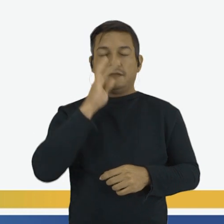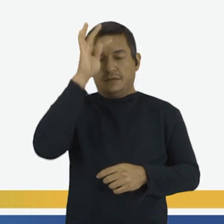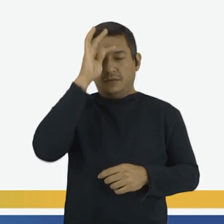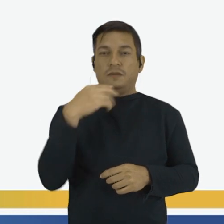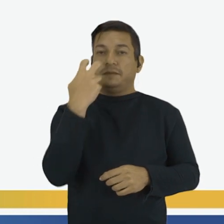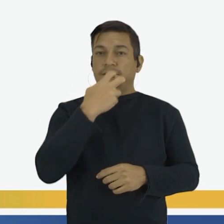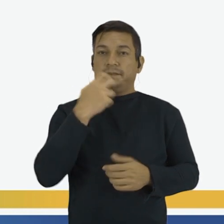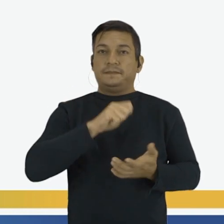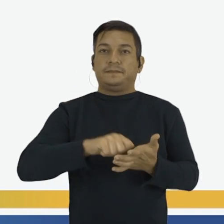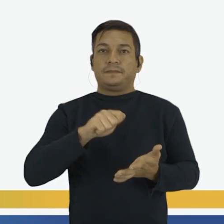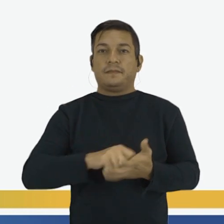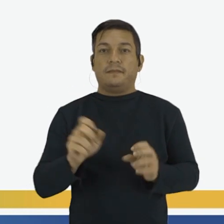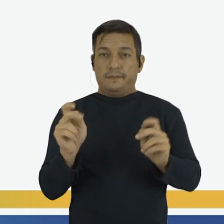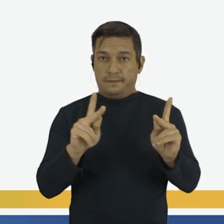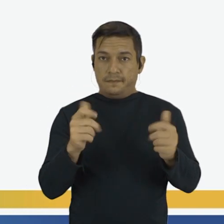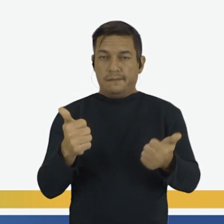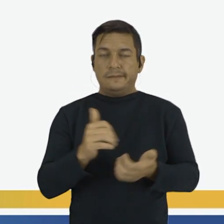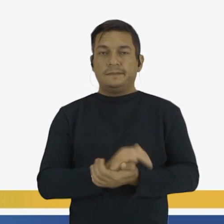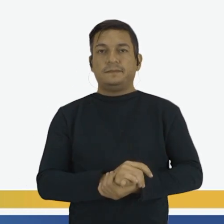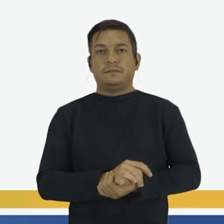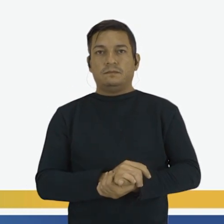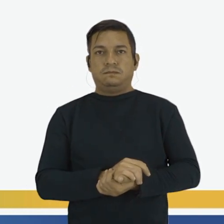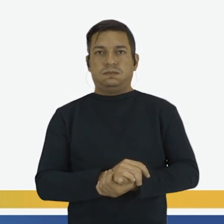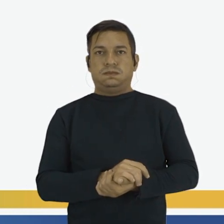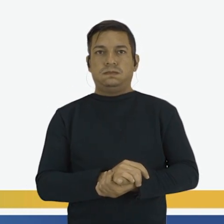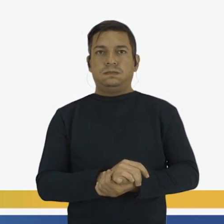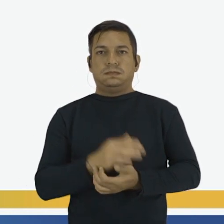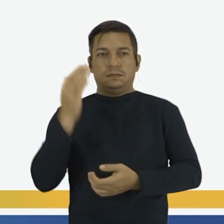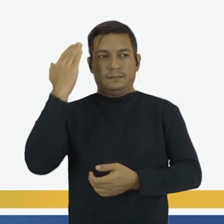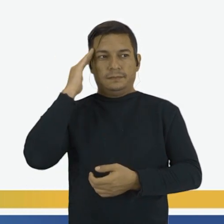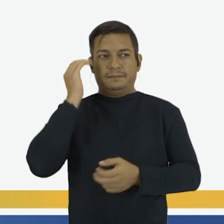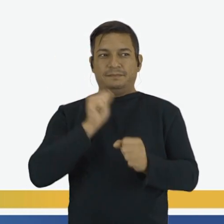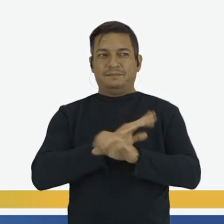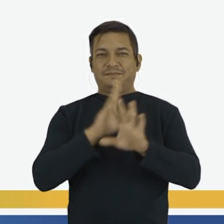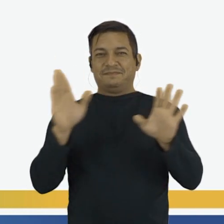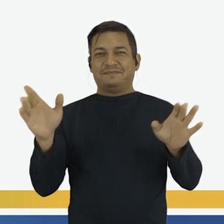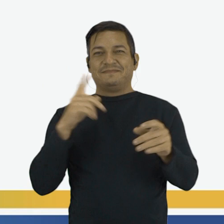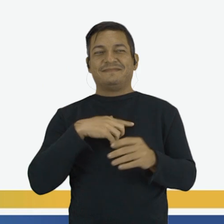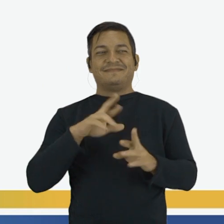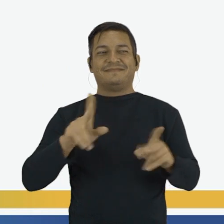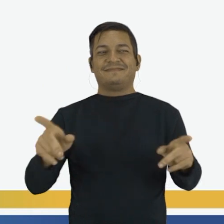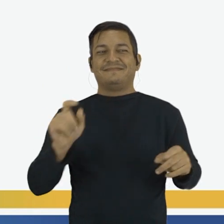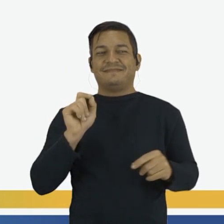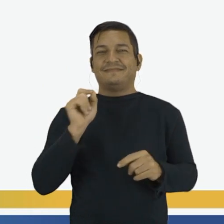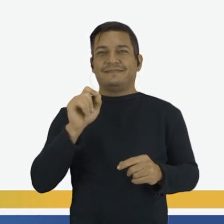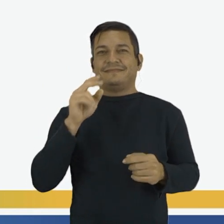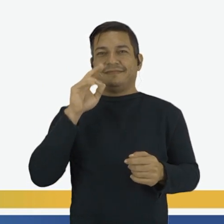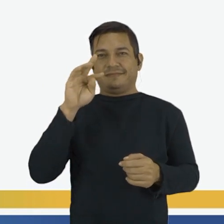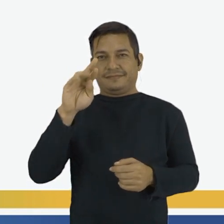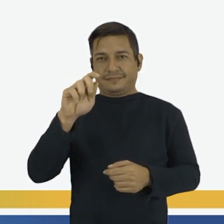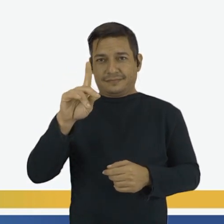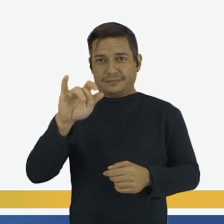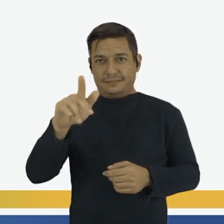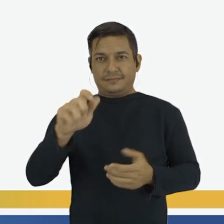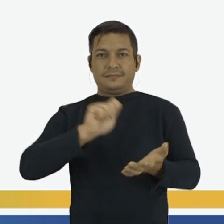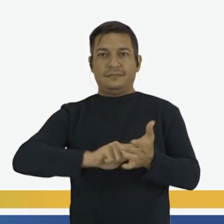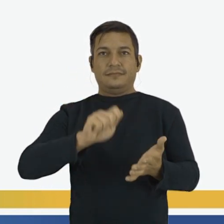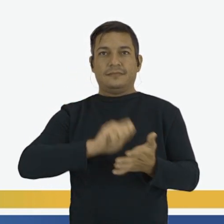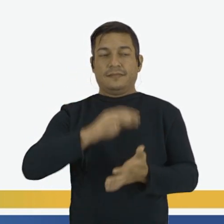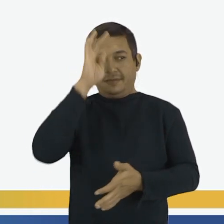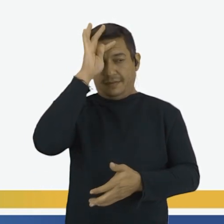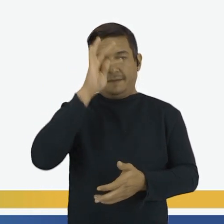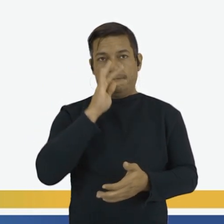ok? A gente vai falar sobre a compreensão da diferença entre tradição escrita